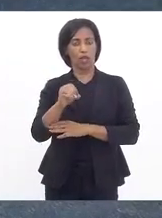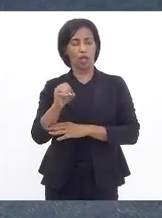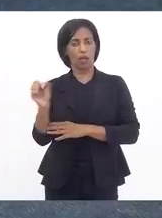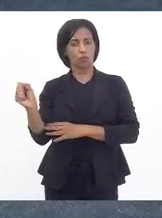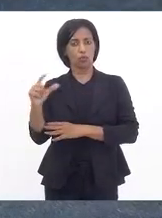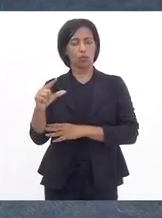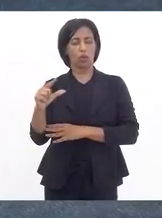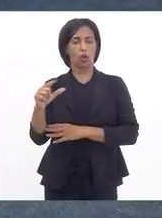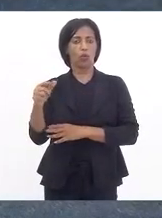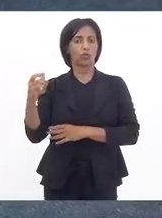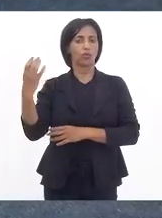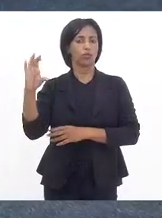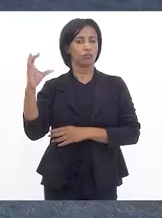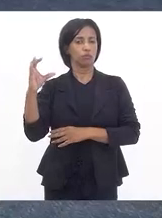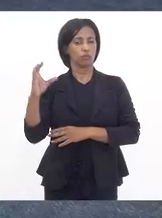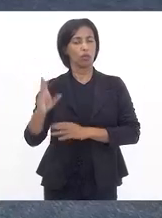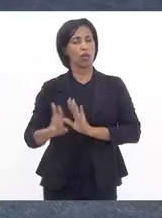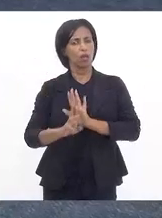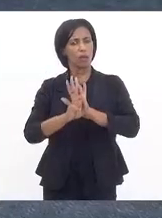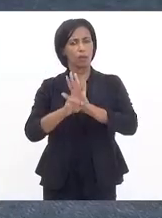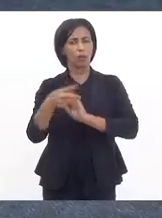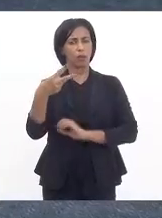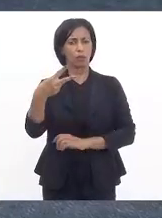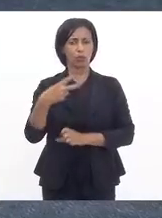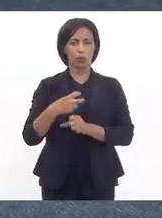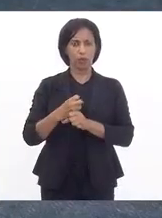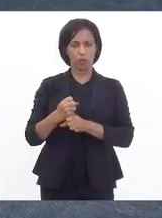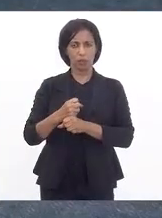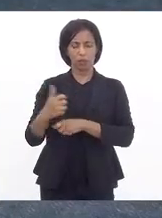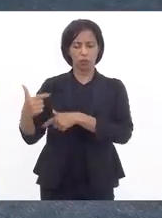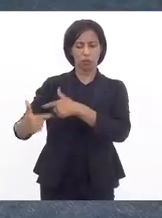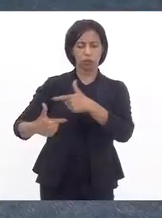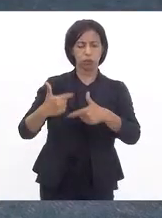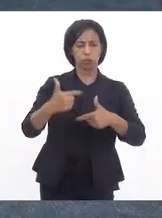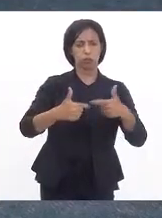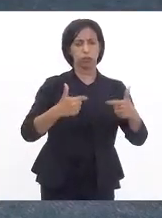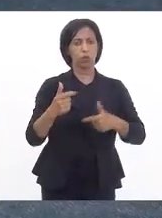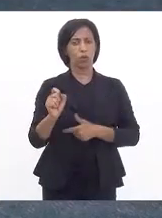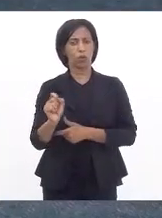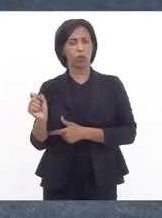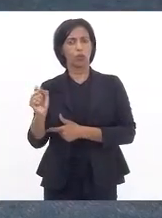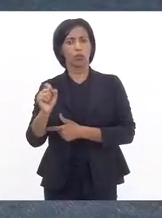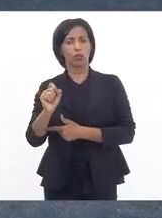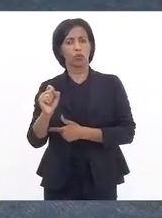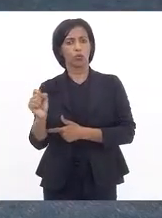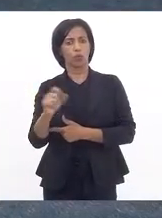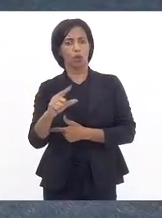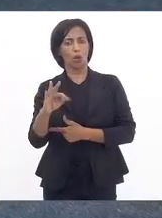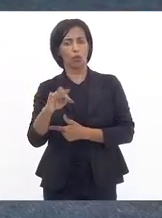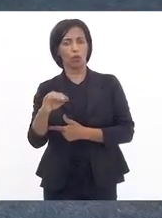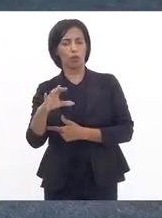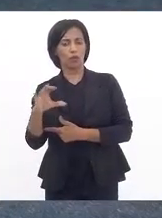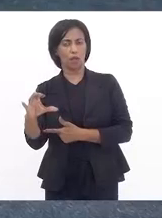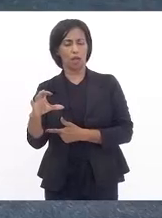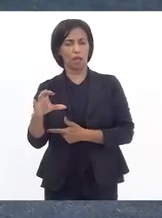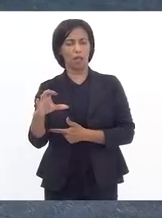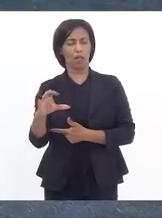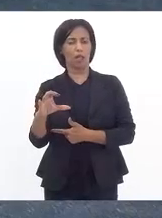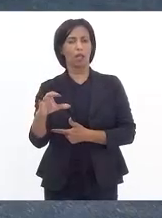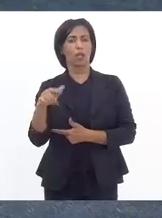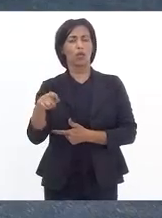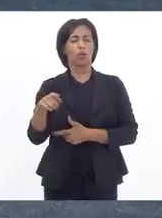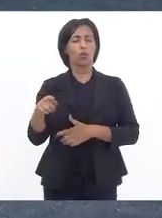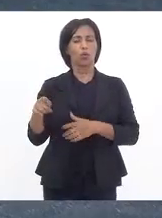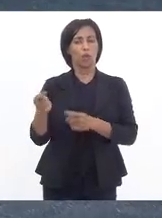de Niterói representou ainda por dois anos o são Tec UFRJ no Conselho Estadual